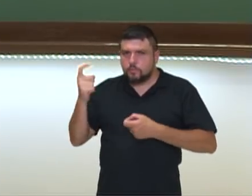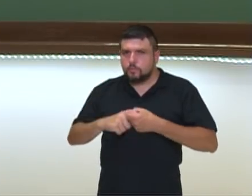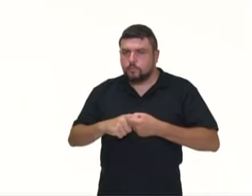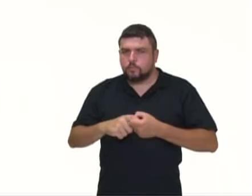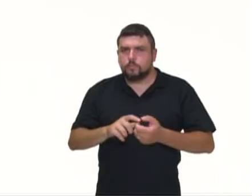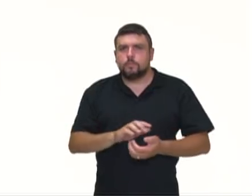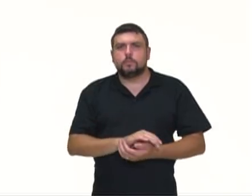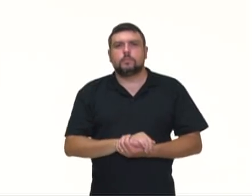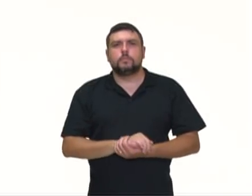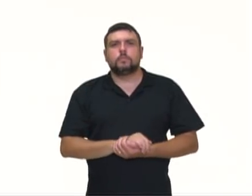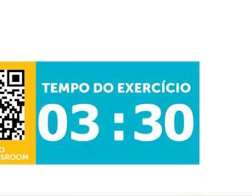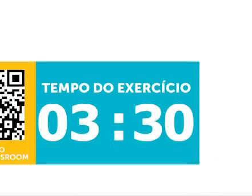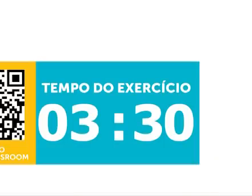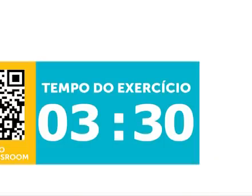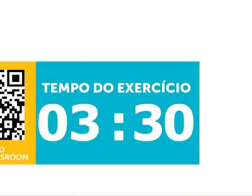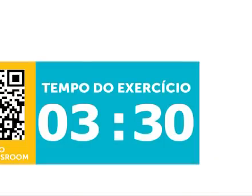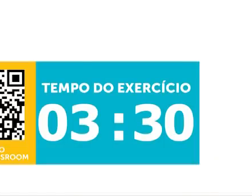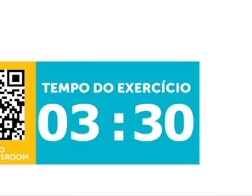retornamos.